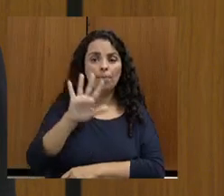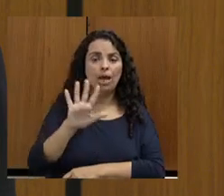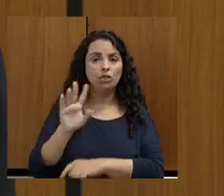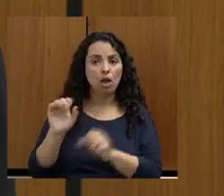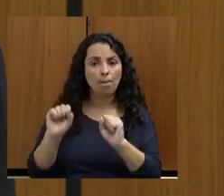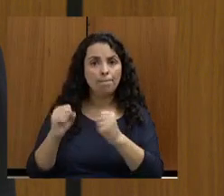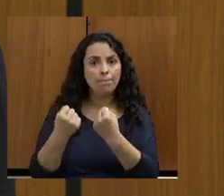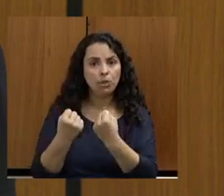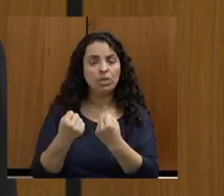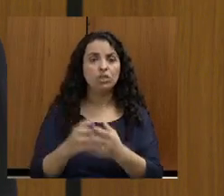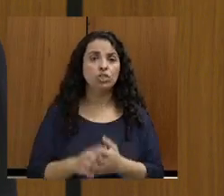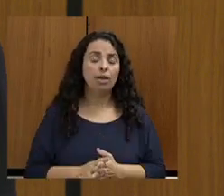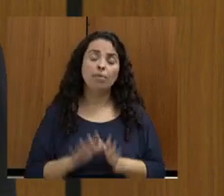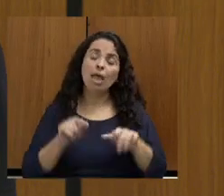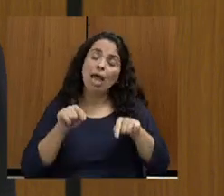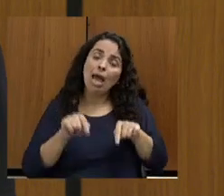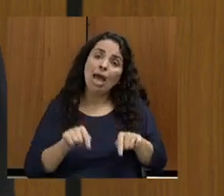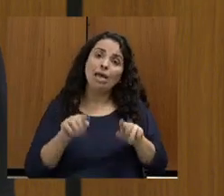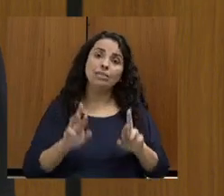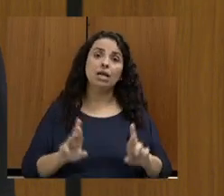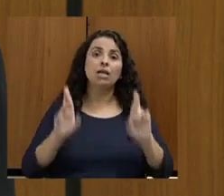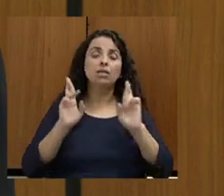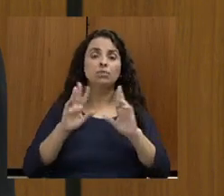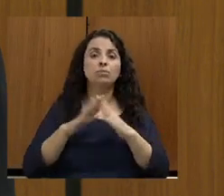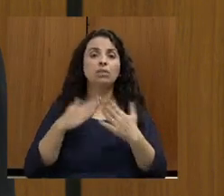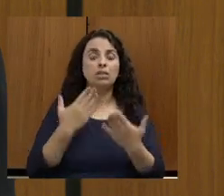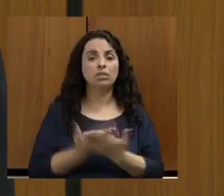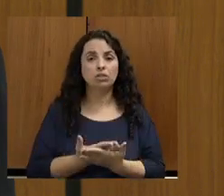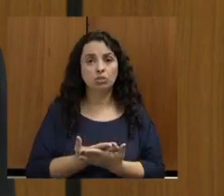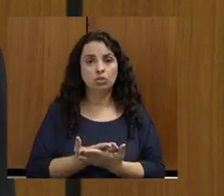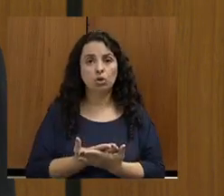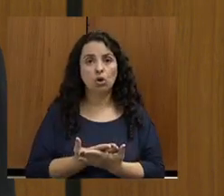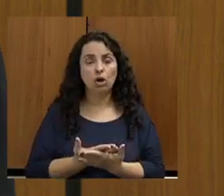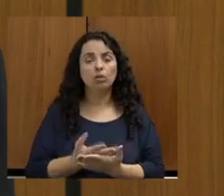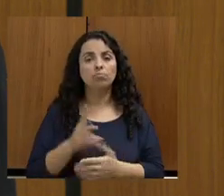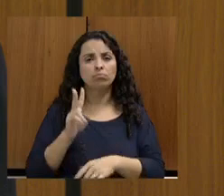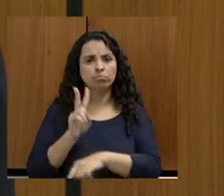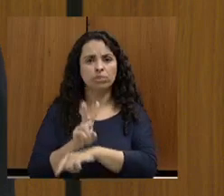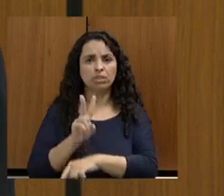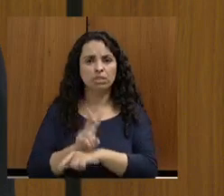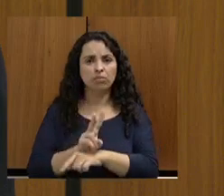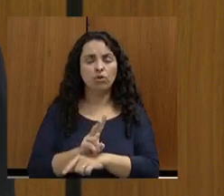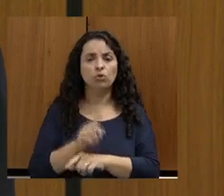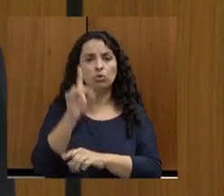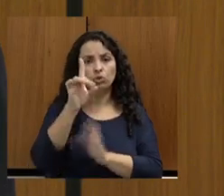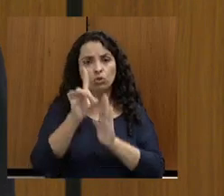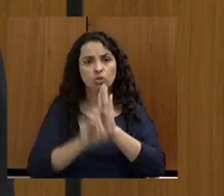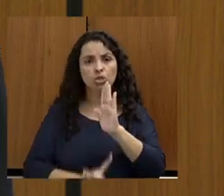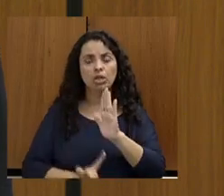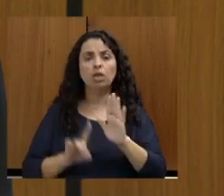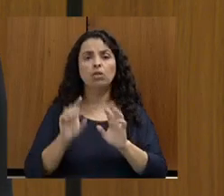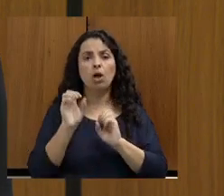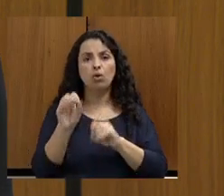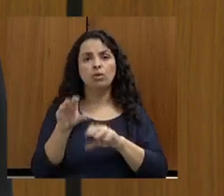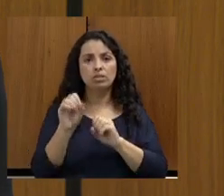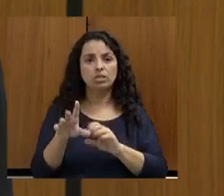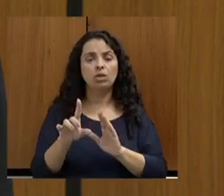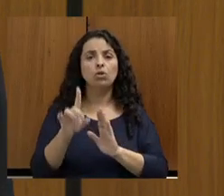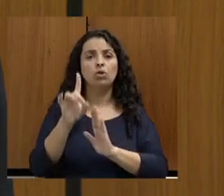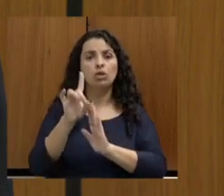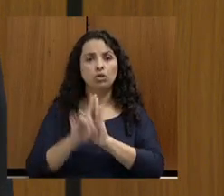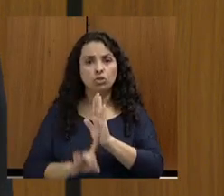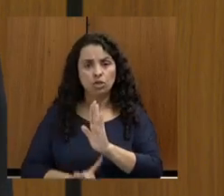dessas crianças, preservando o ensino, o direito ao ensino e também o direito à